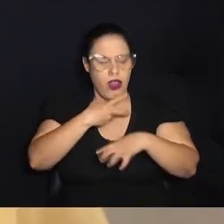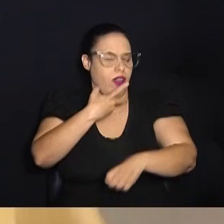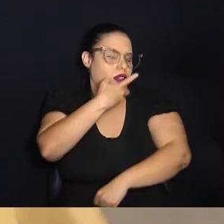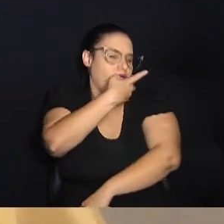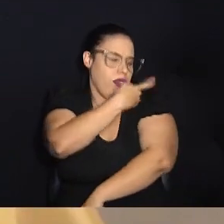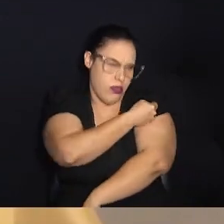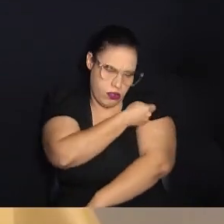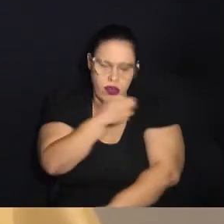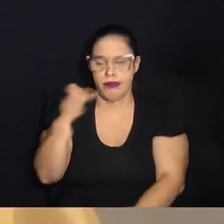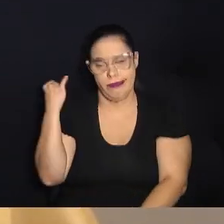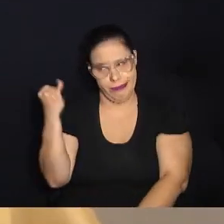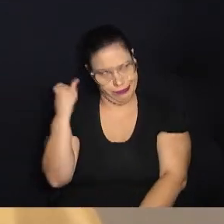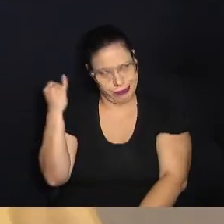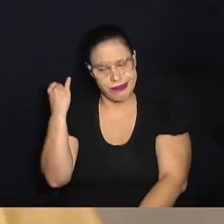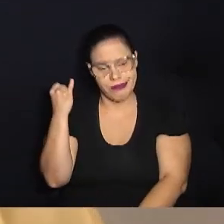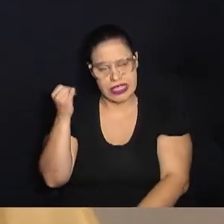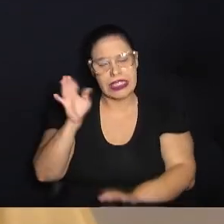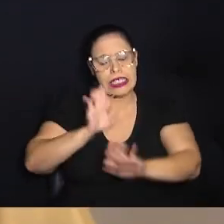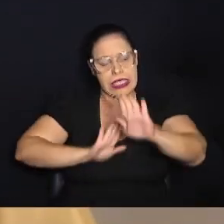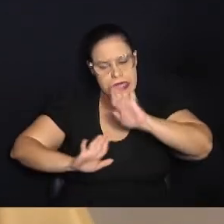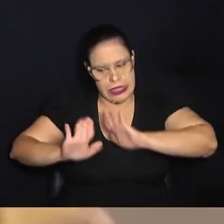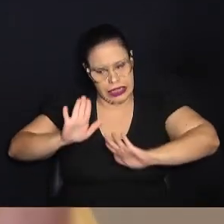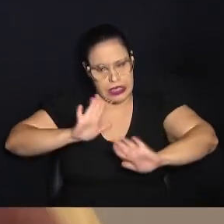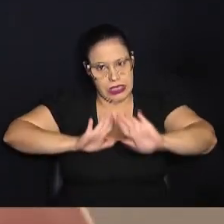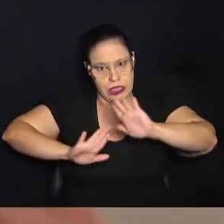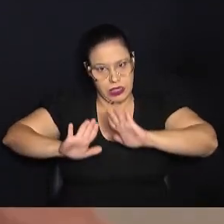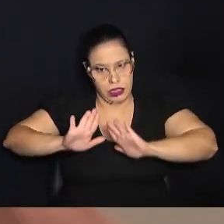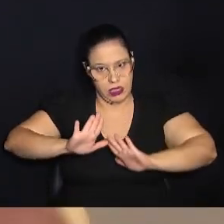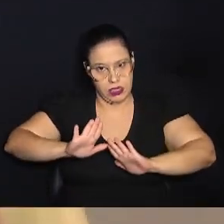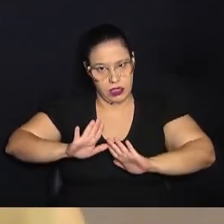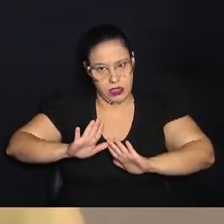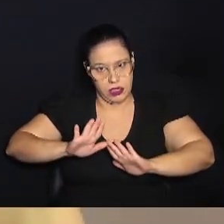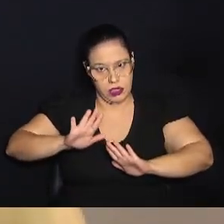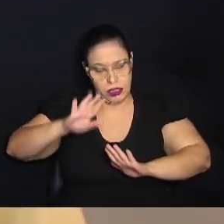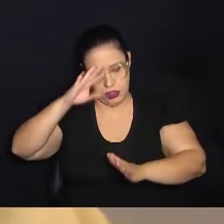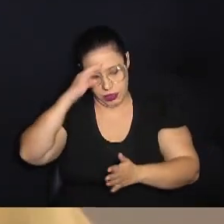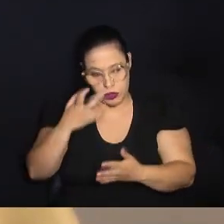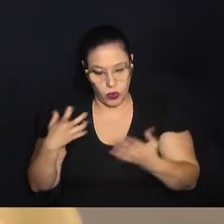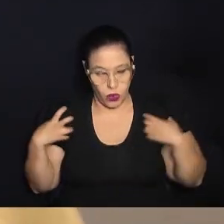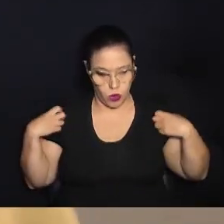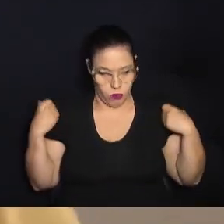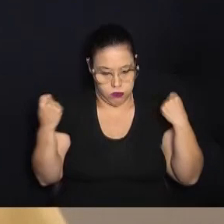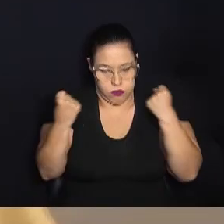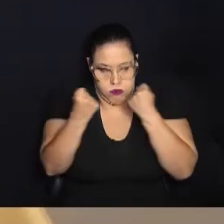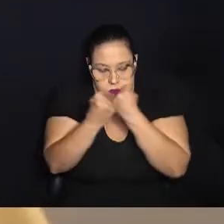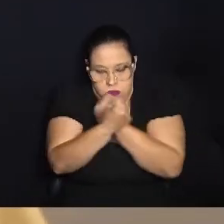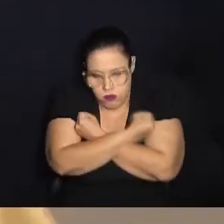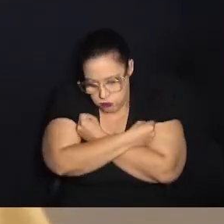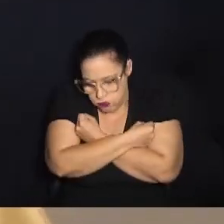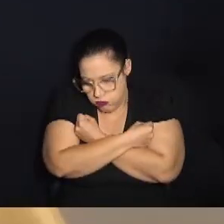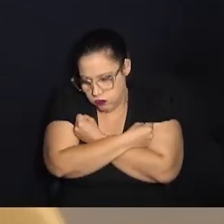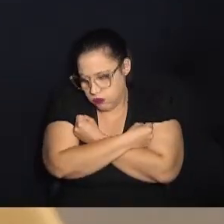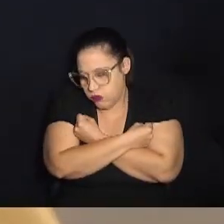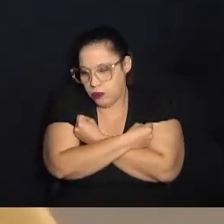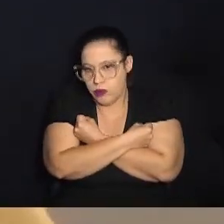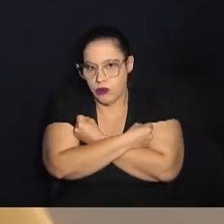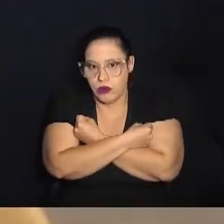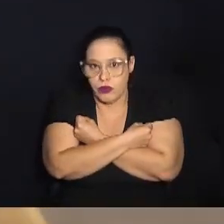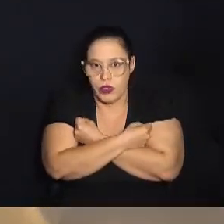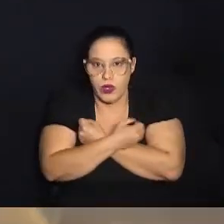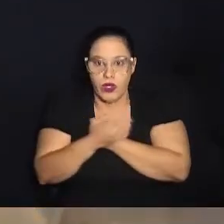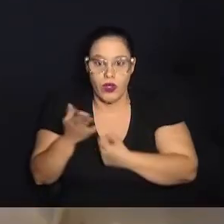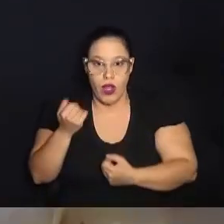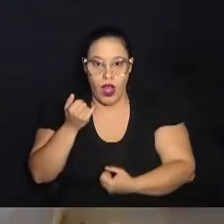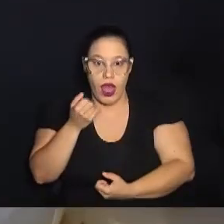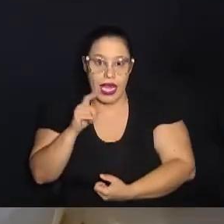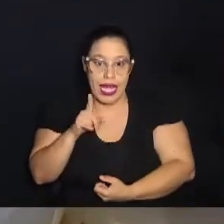da vacinação é uma coisa importante, de cuidados de obedecer o agasalho propício para a temperatura, a